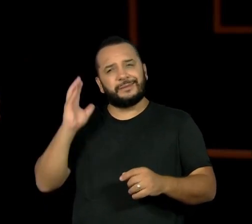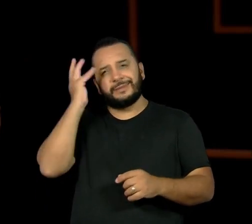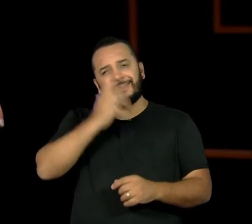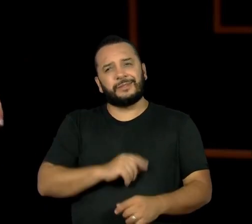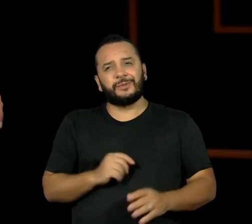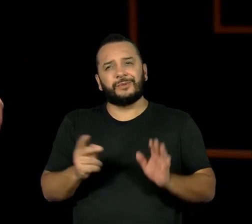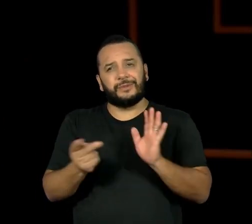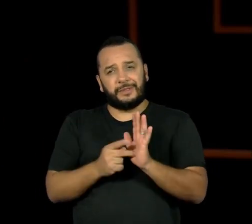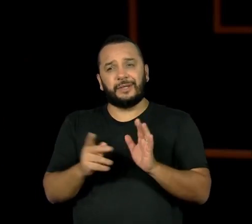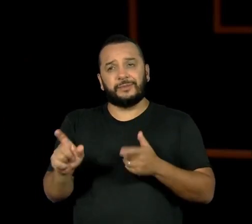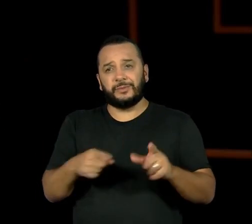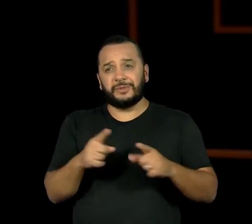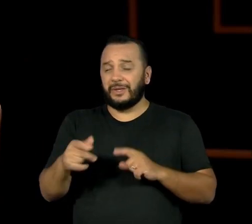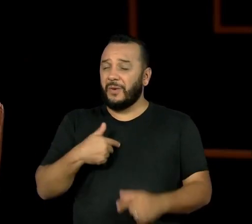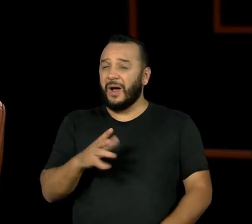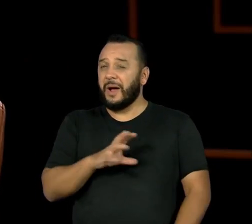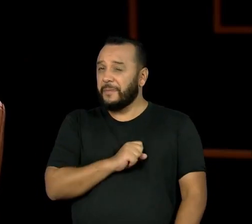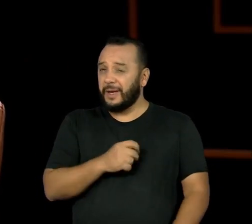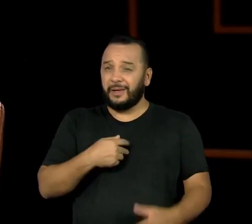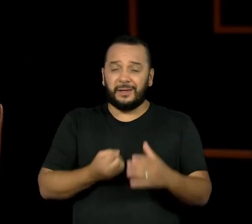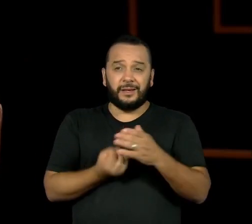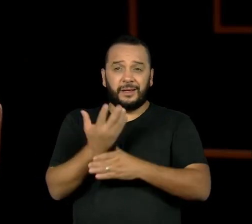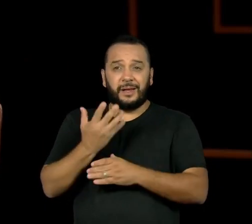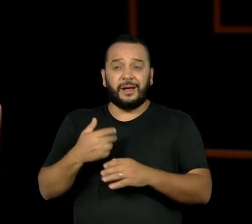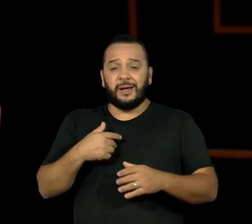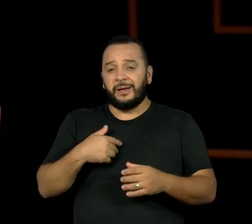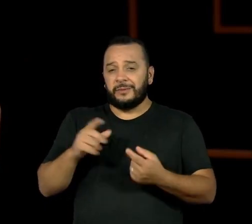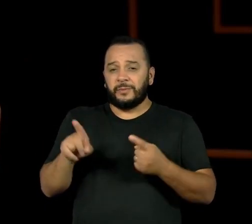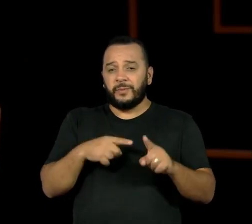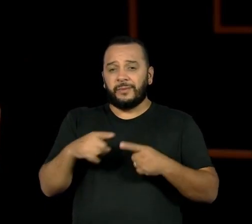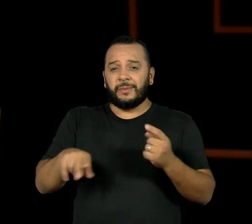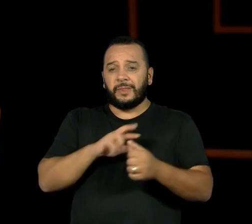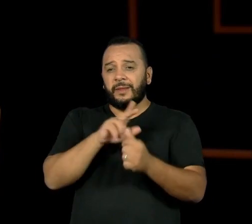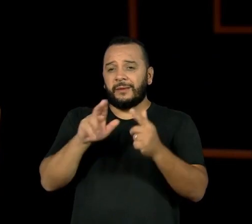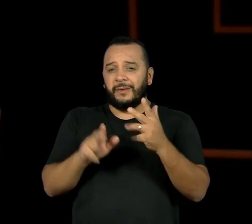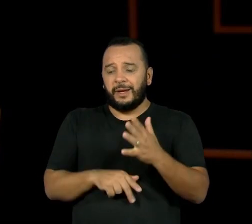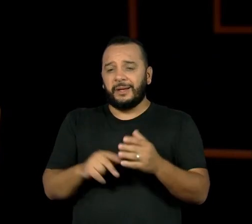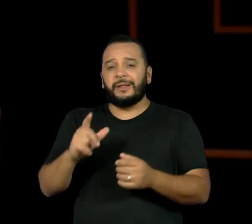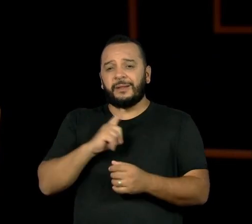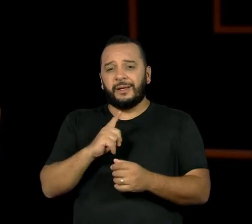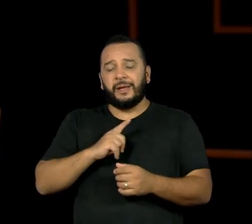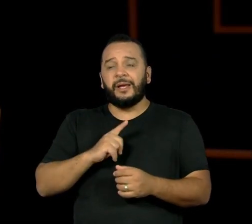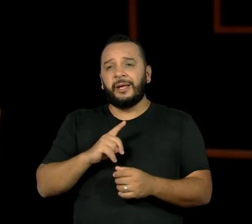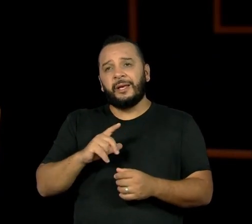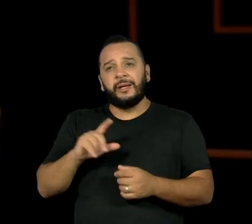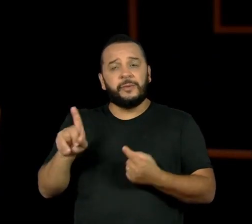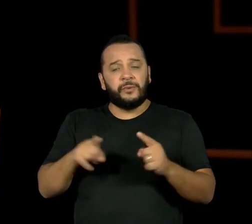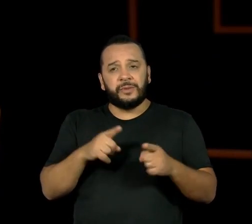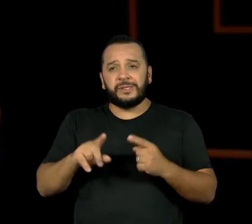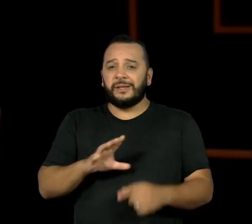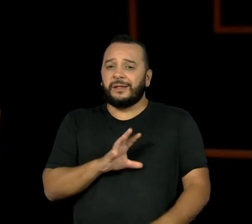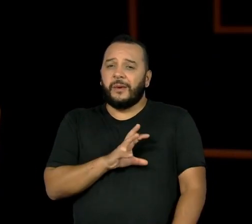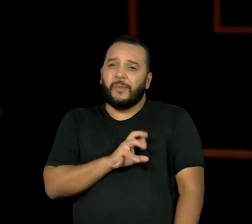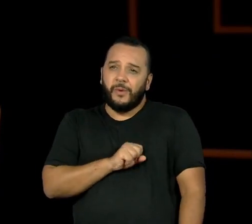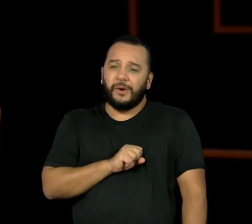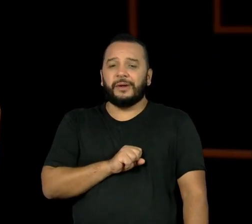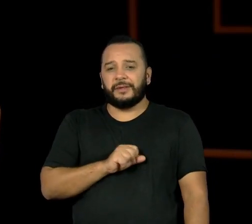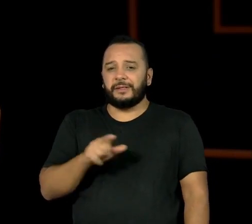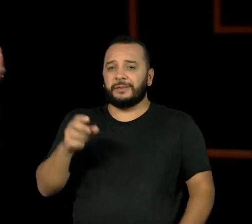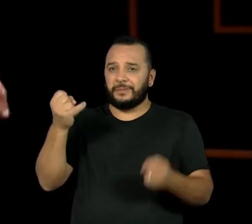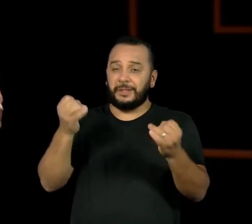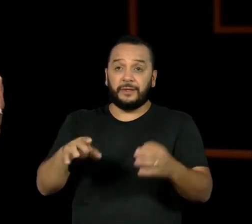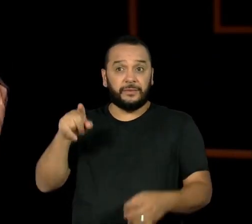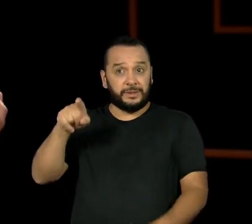eu amei fazer, e muitas outras músicas que estão no disco, uma música romântica que eu falo, Você é Lindo, que é uma música